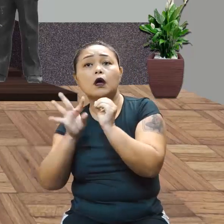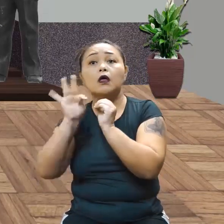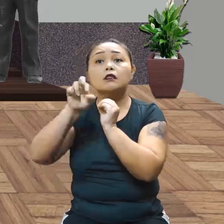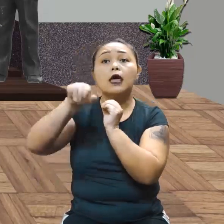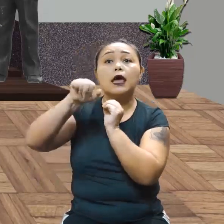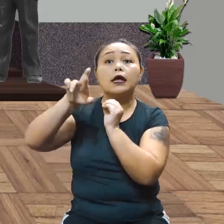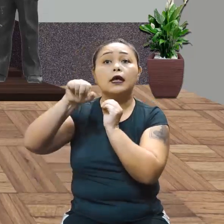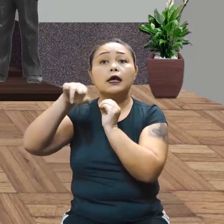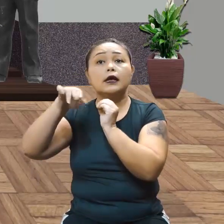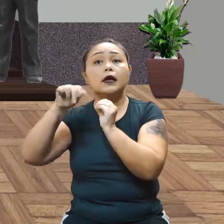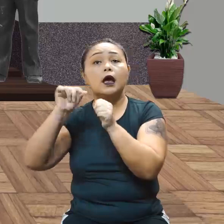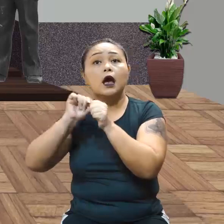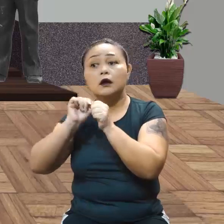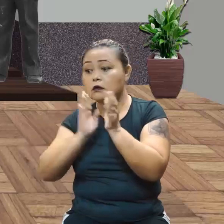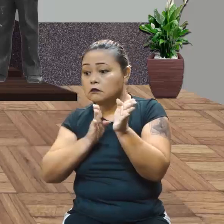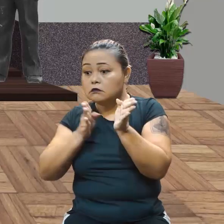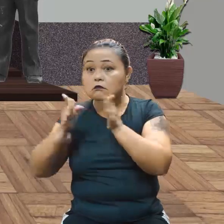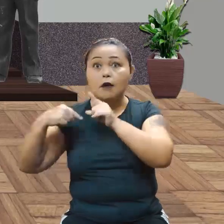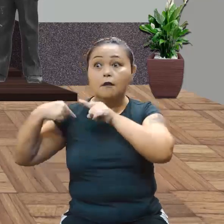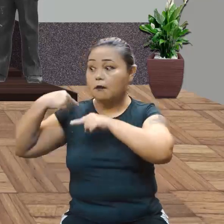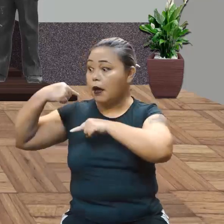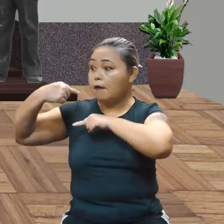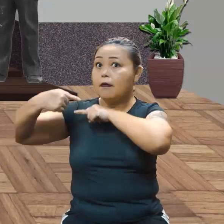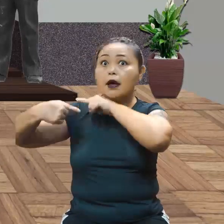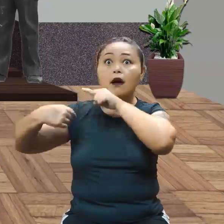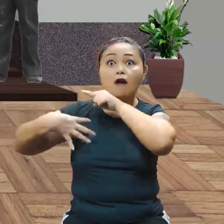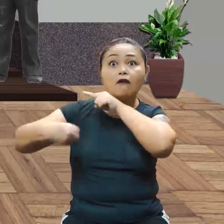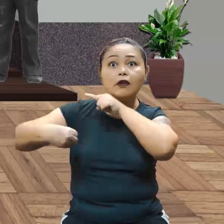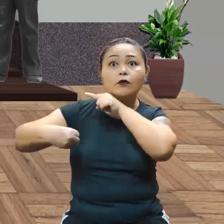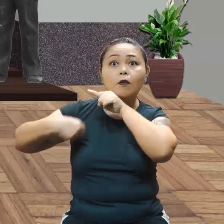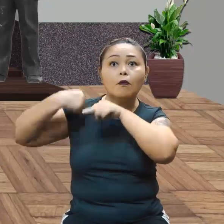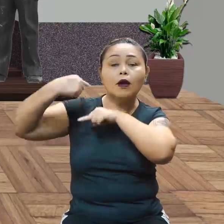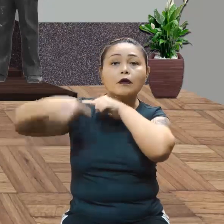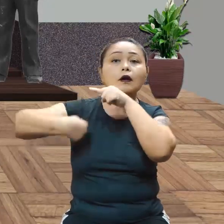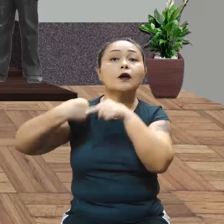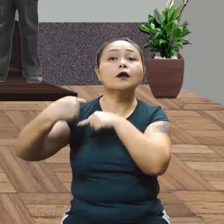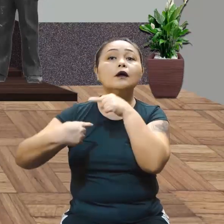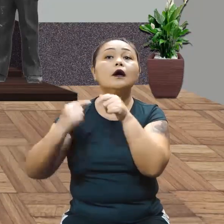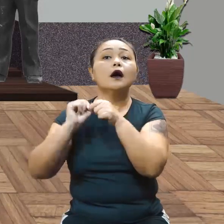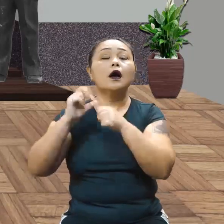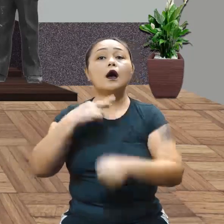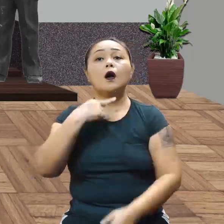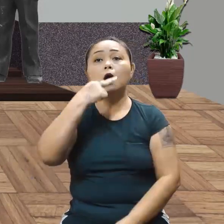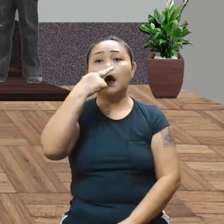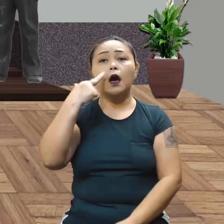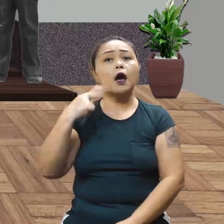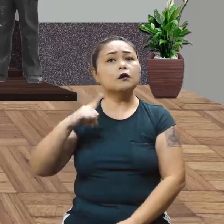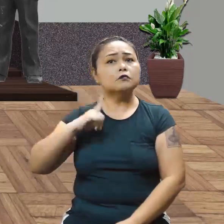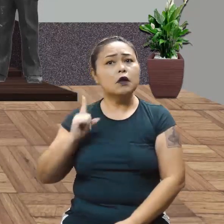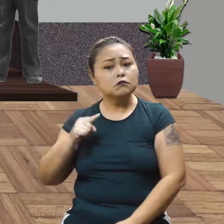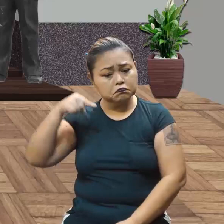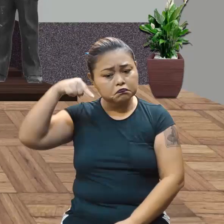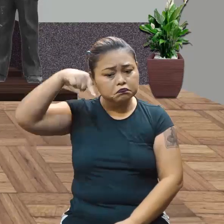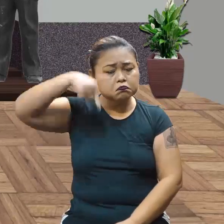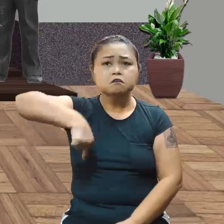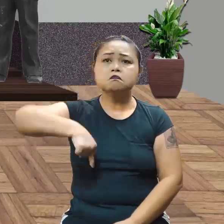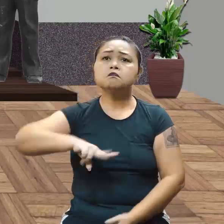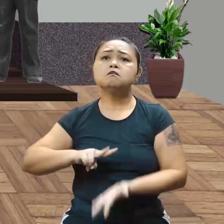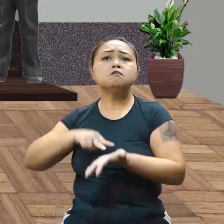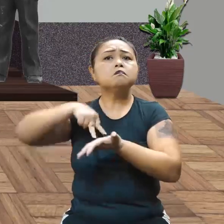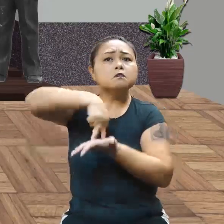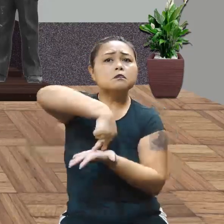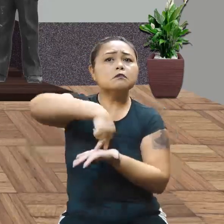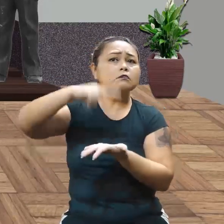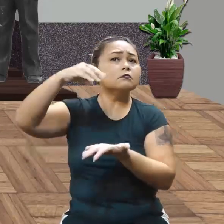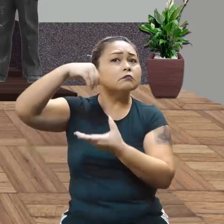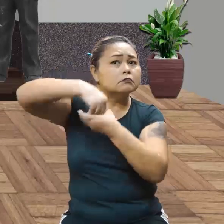Terenas, Rondon passa por essa descendência indígena e Rondon ele vem se consolidar na história, que nós